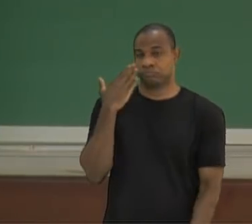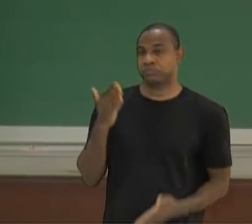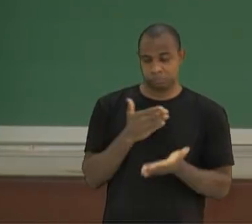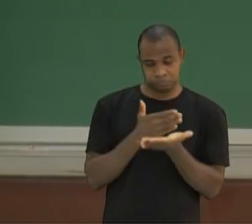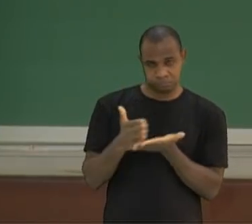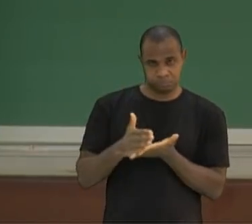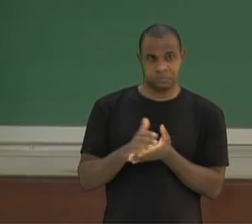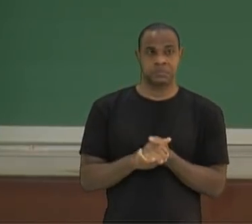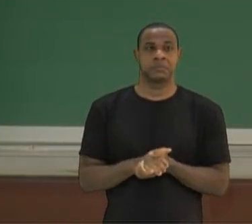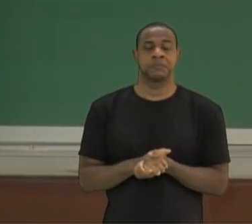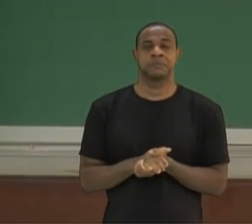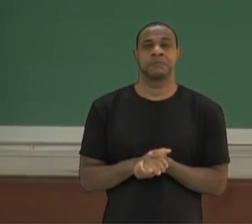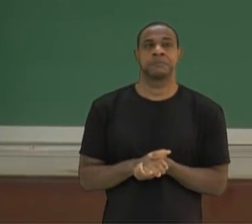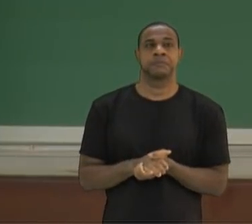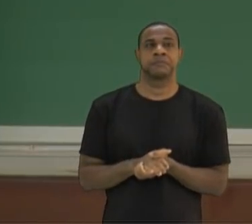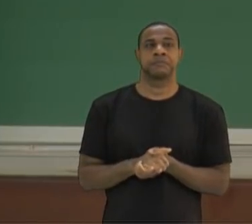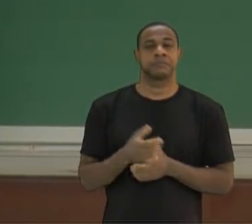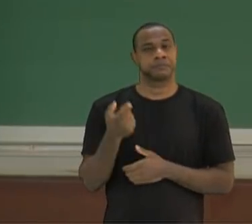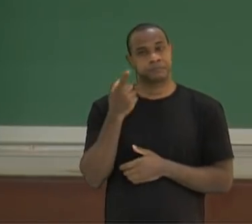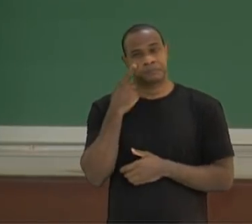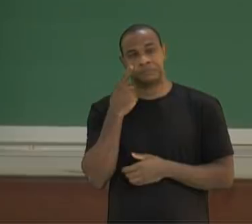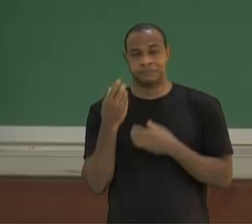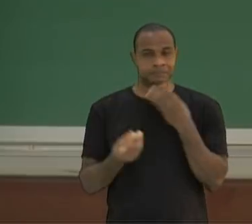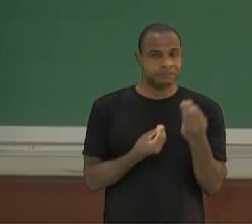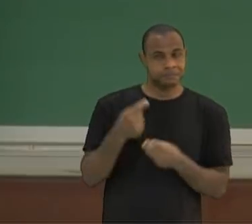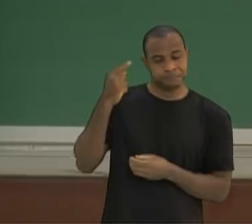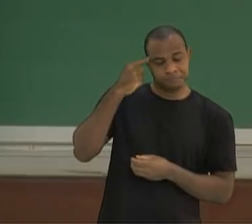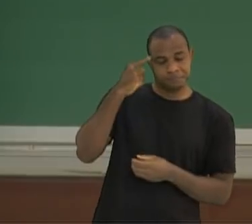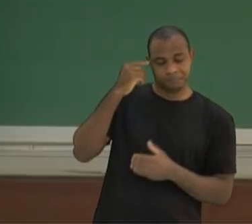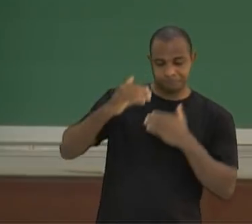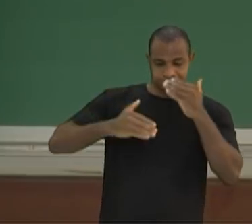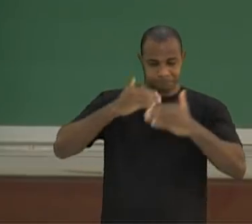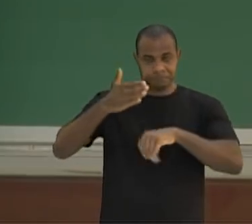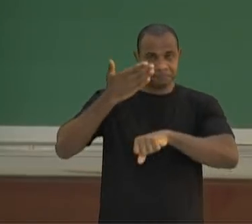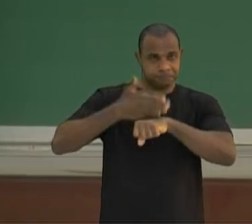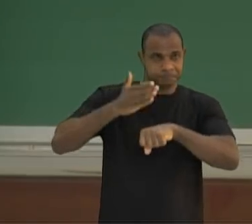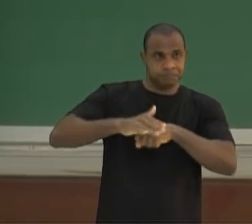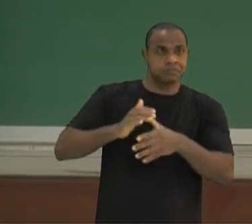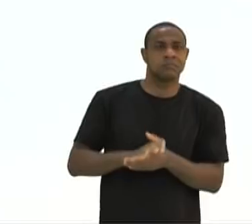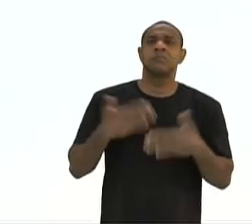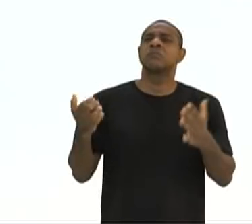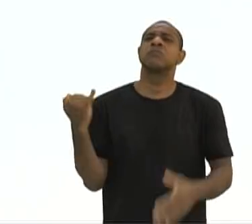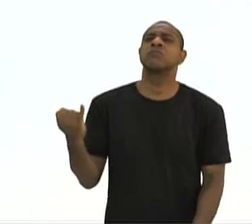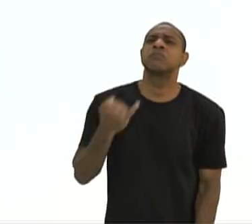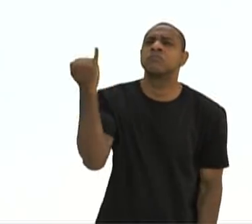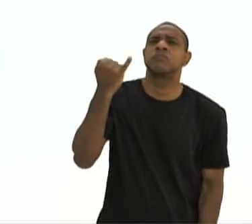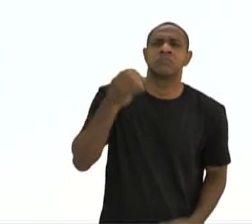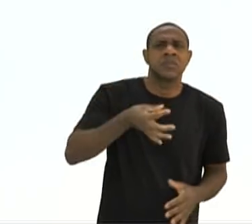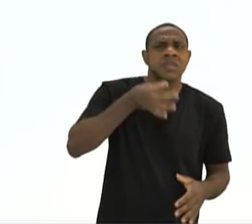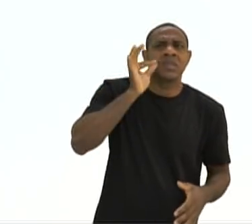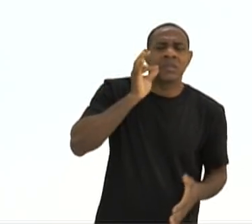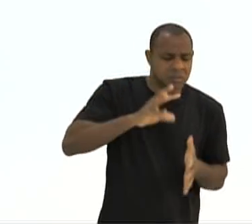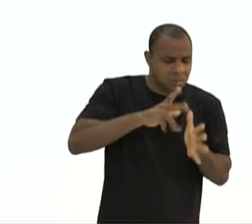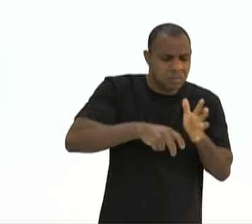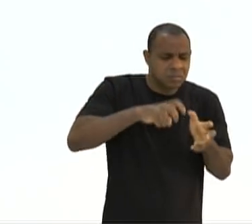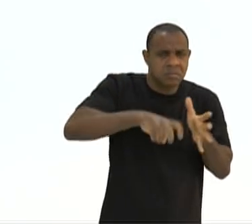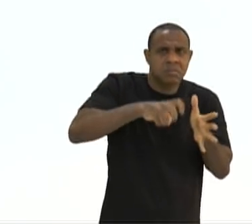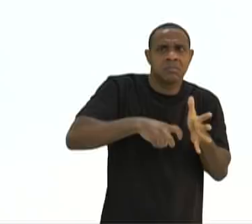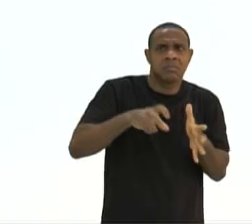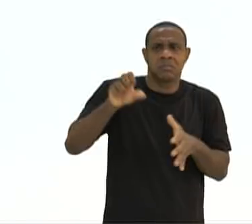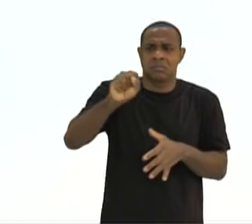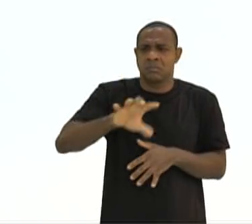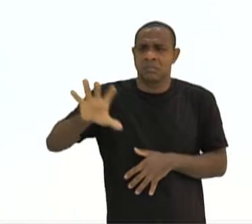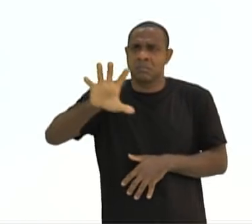iniciar nossos testes ali, nosso pensamento em relação à aula. Qual a importância da cafeicultura para a industrialização do